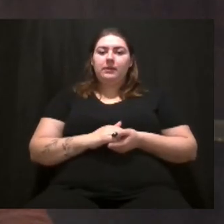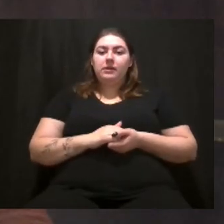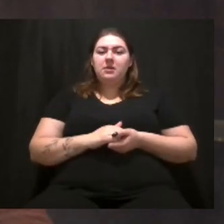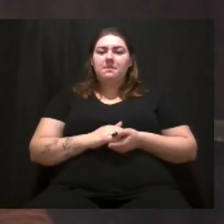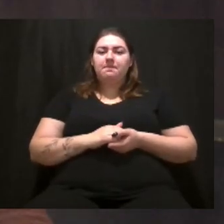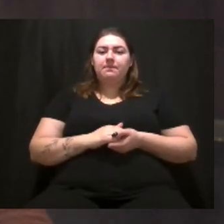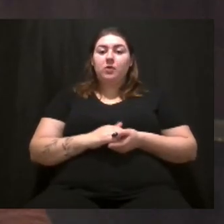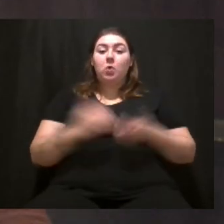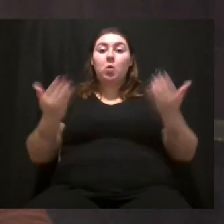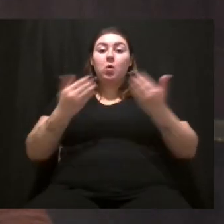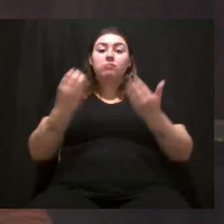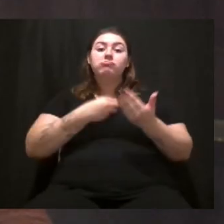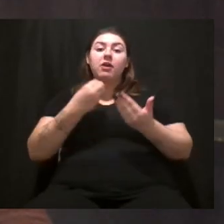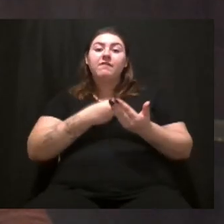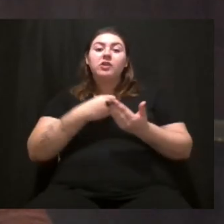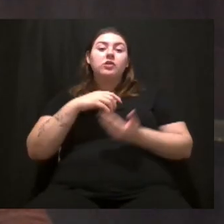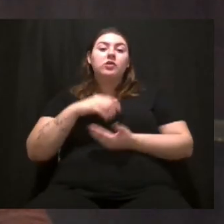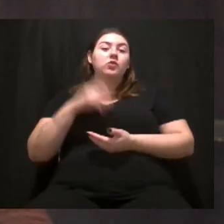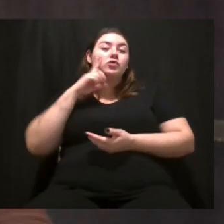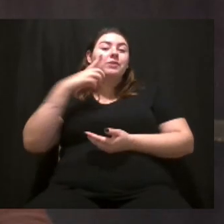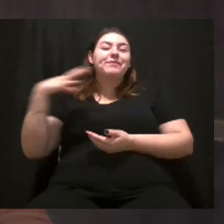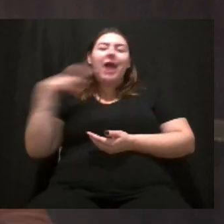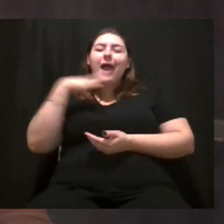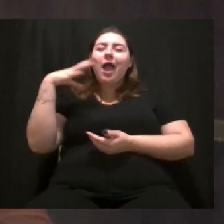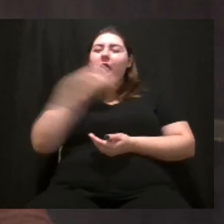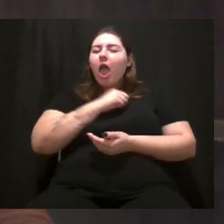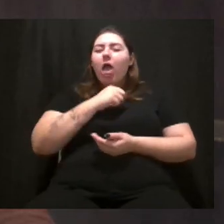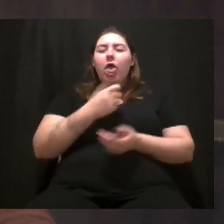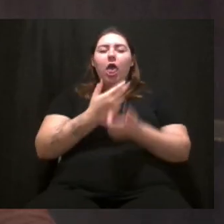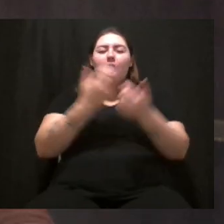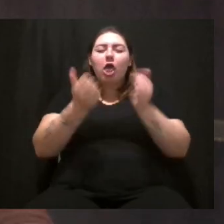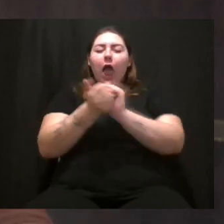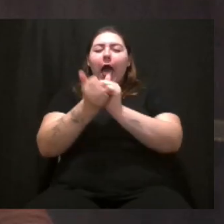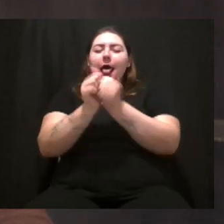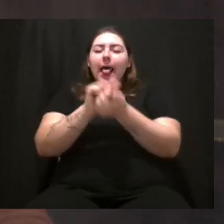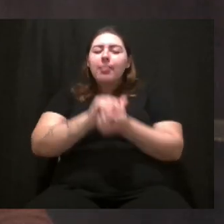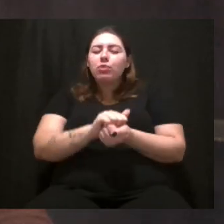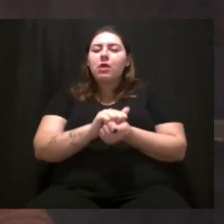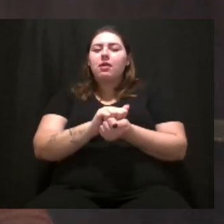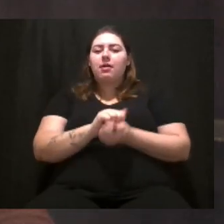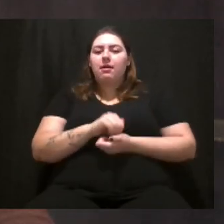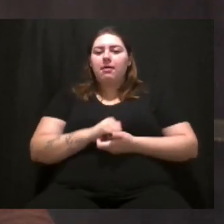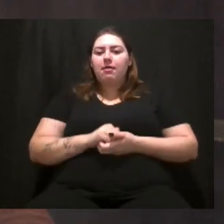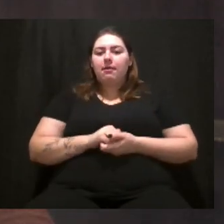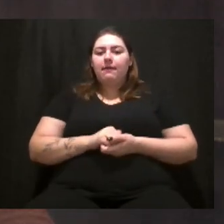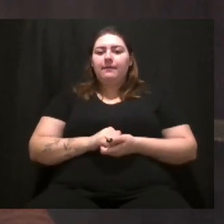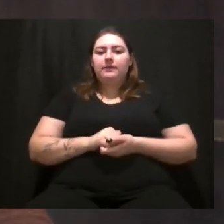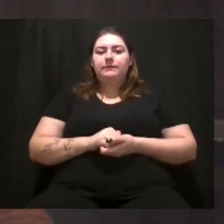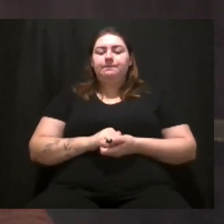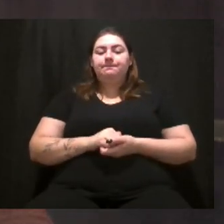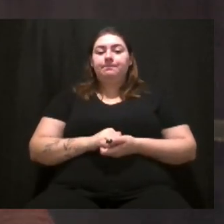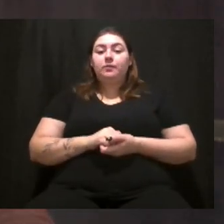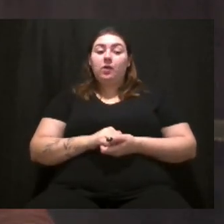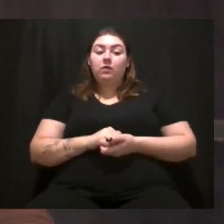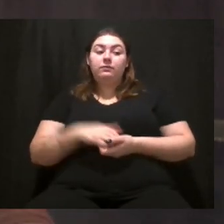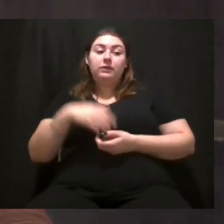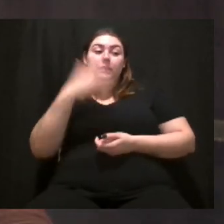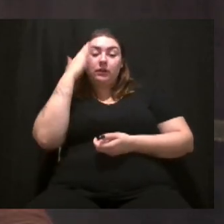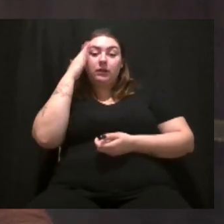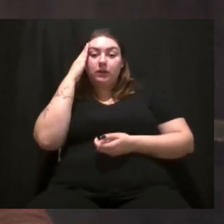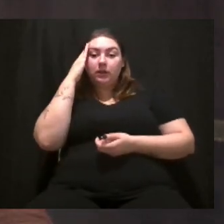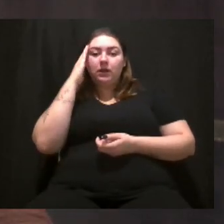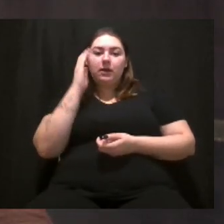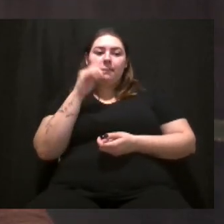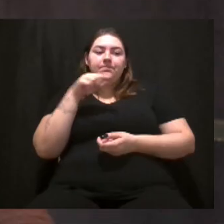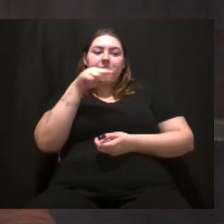rápido, as coisas se atualizam muito, né? A gente não tem mais a garantia de que uma pessoa que tem um bom estudo vai ter um